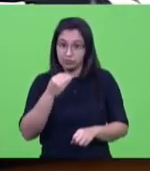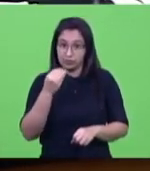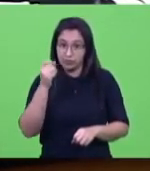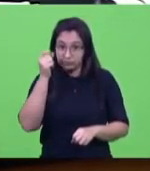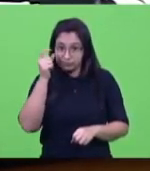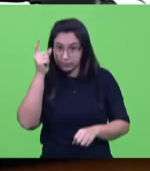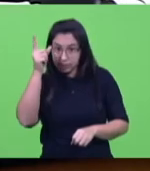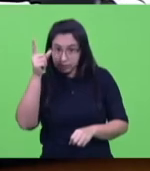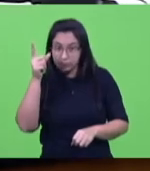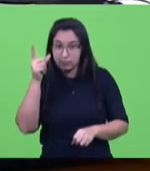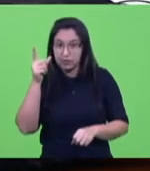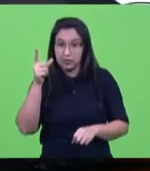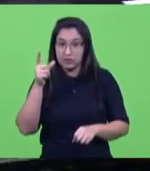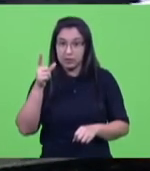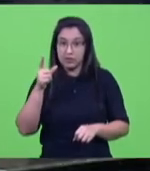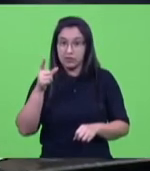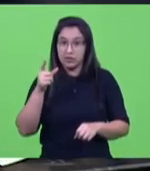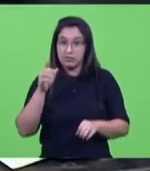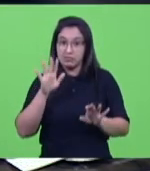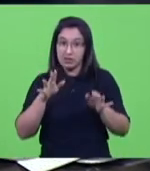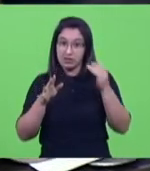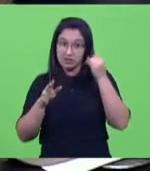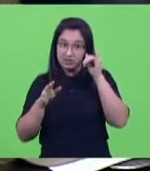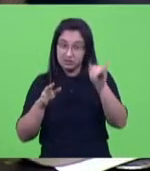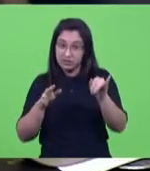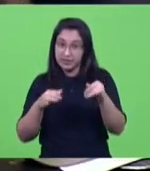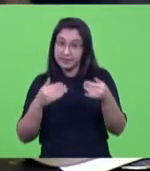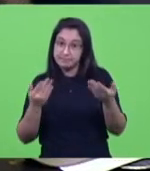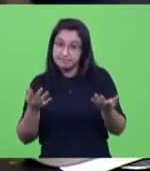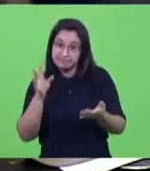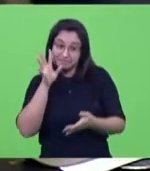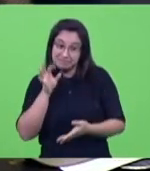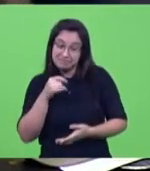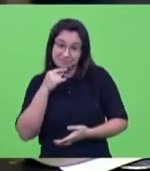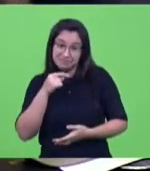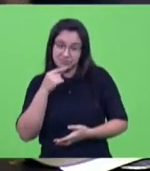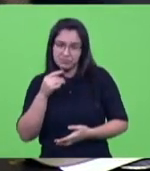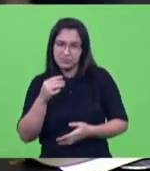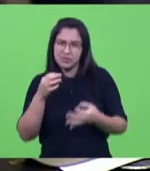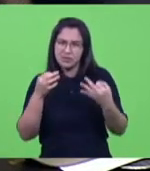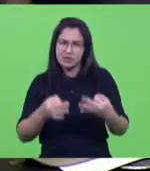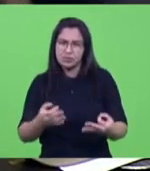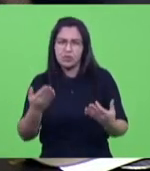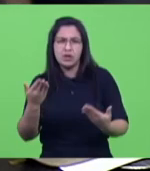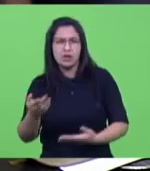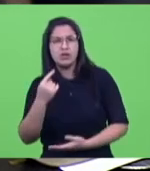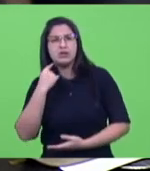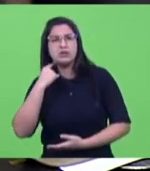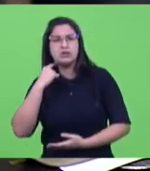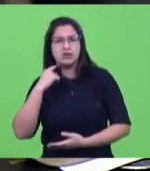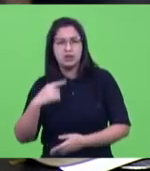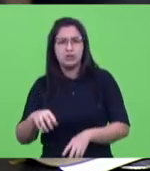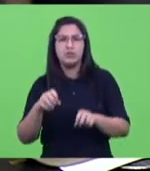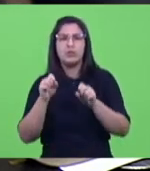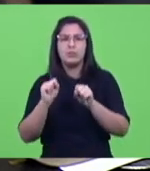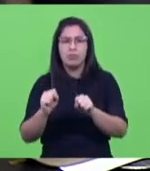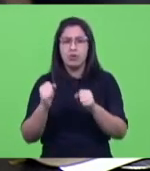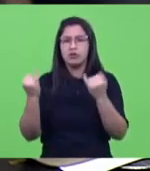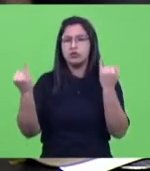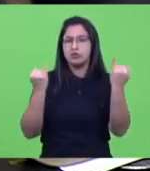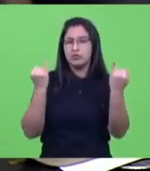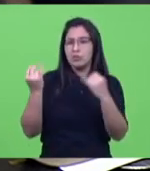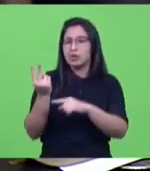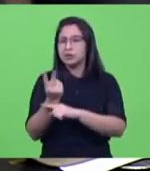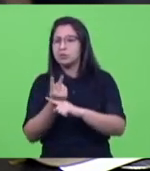conhecimentos, aí realmente é uma atitude que eu não entendo. Mas eu tenho certeza que o deputado Silvio, experiente como é, ele vai buscar se informar sobre o tema e não